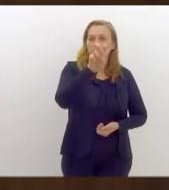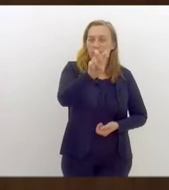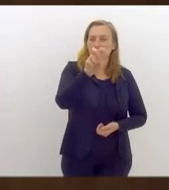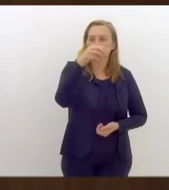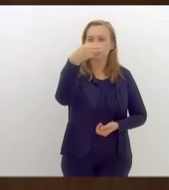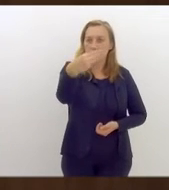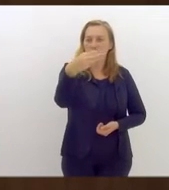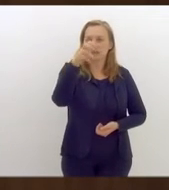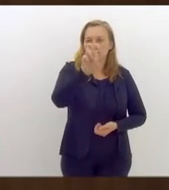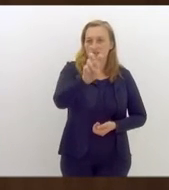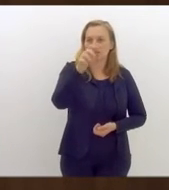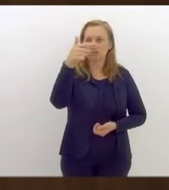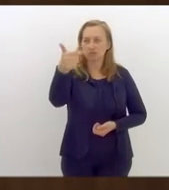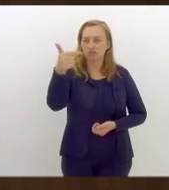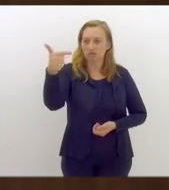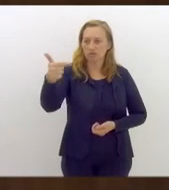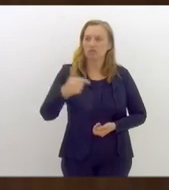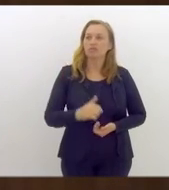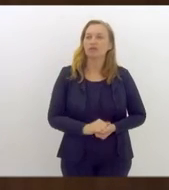1535 de 2022,